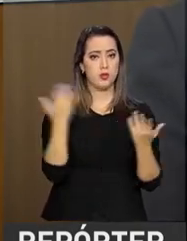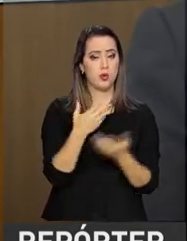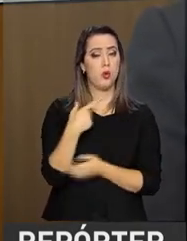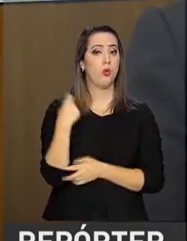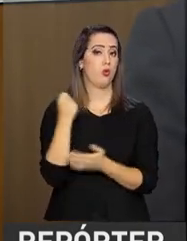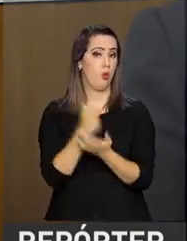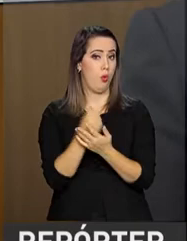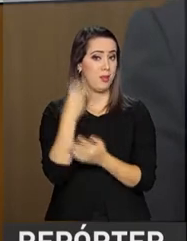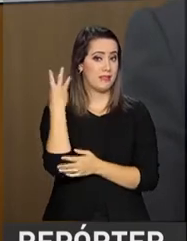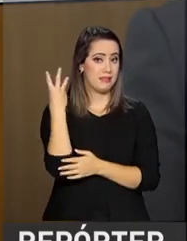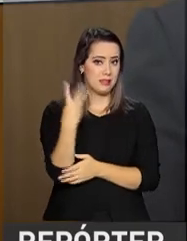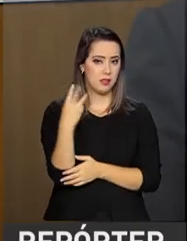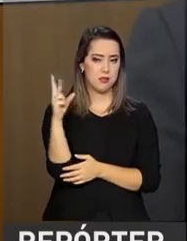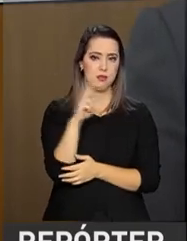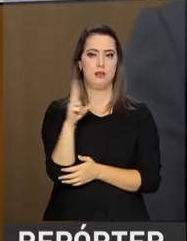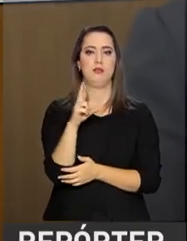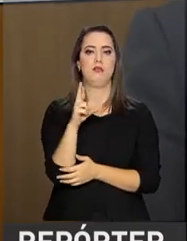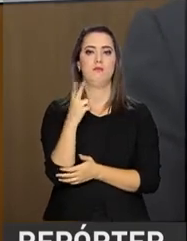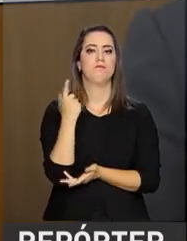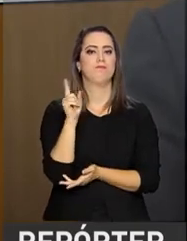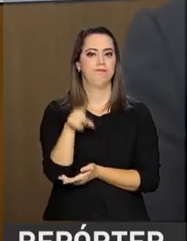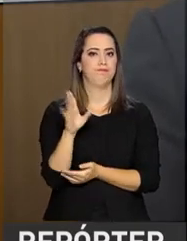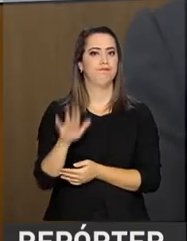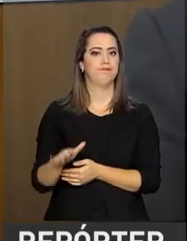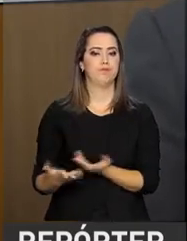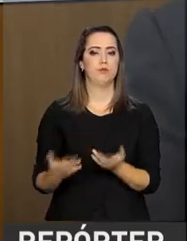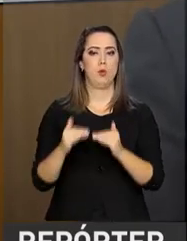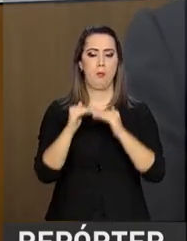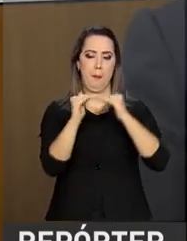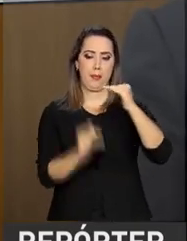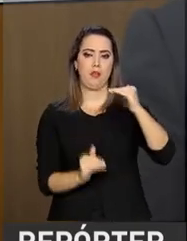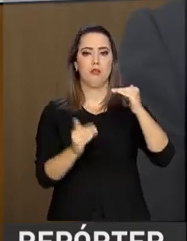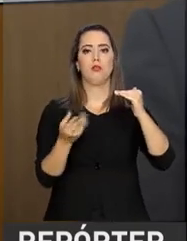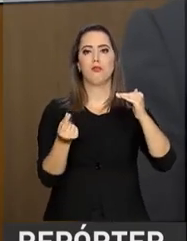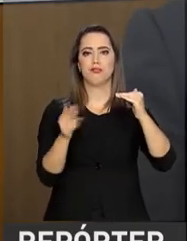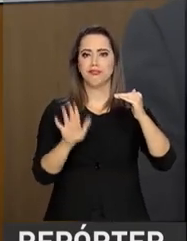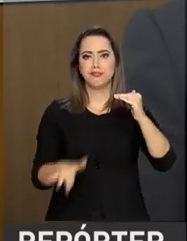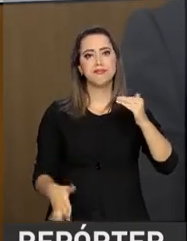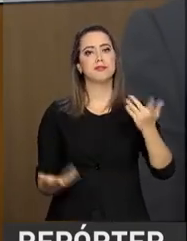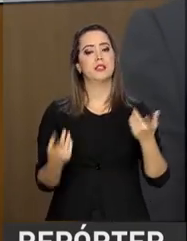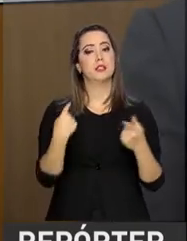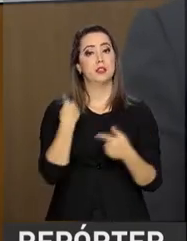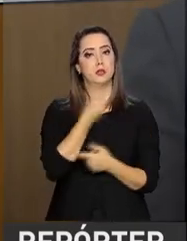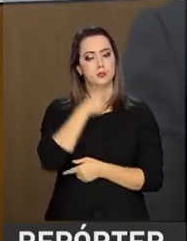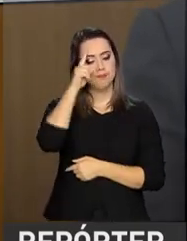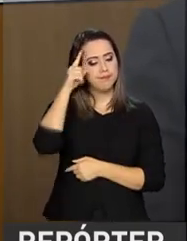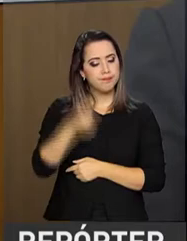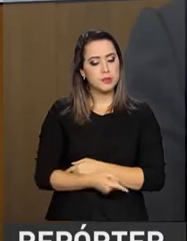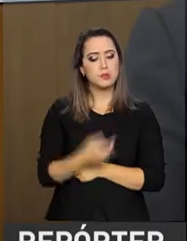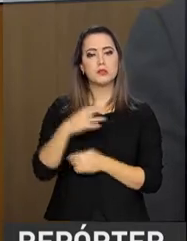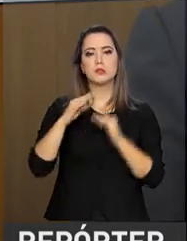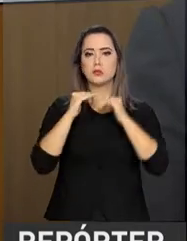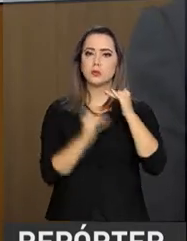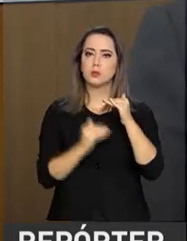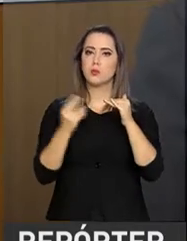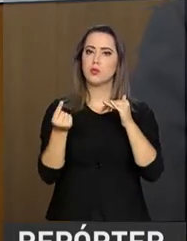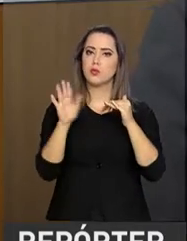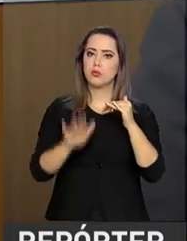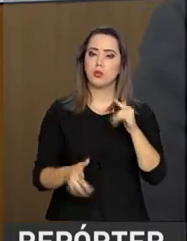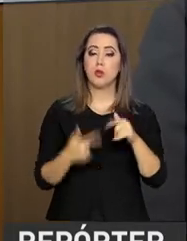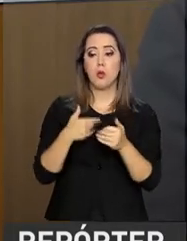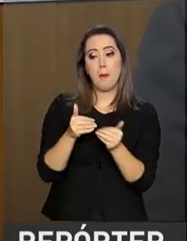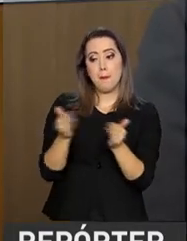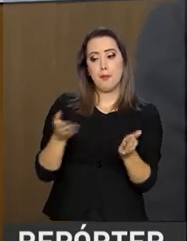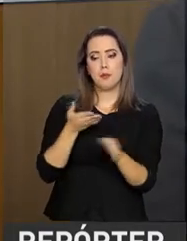3 reais então essa nossa é essa a nossa determinação em baixar preço comprar mais barato ampliar o